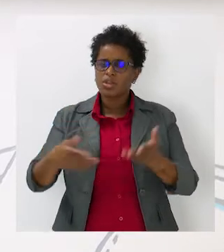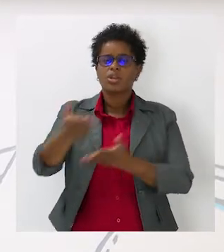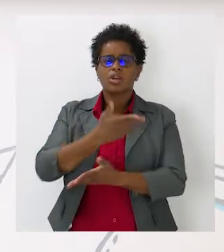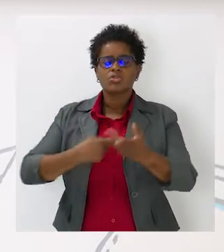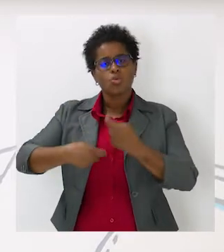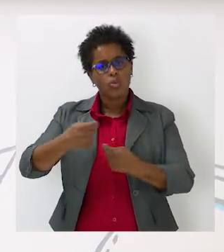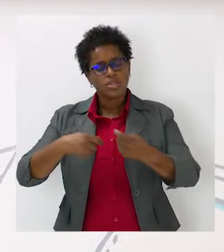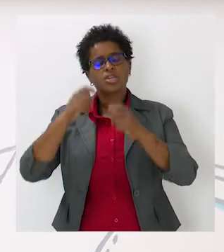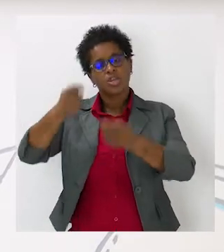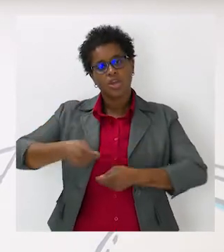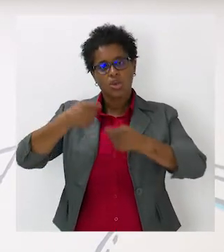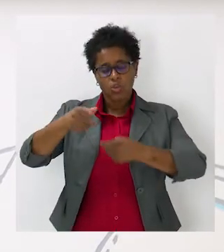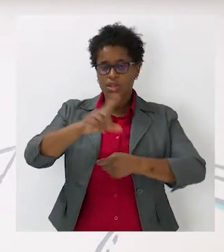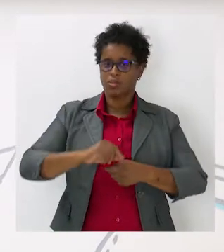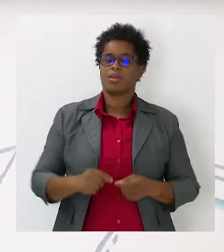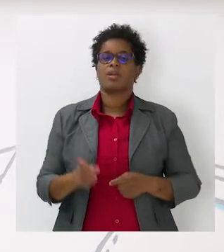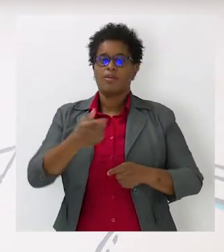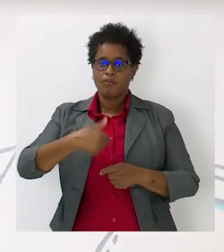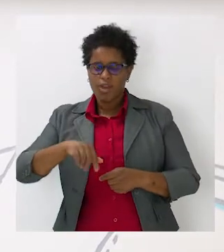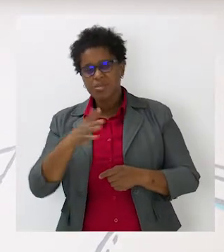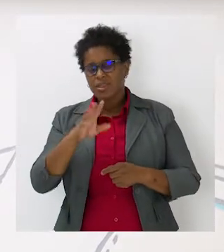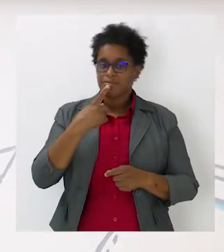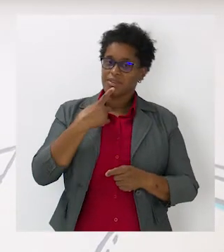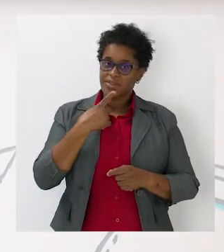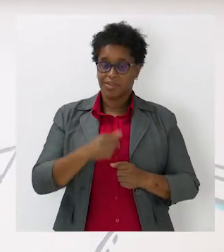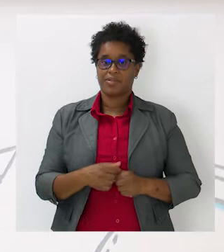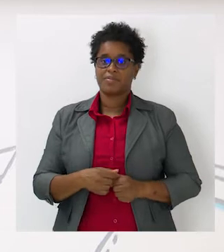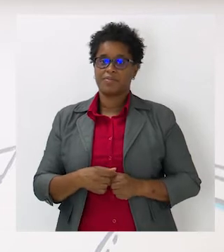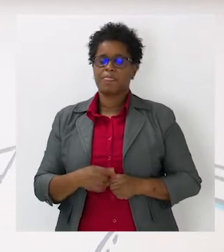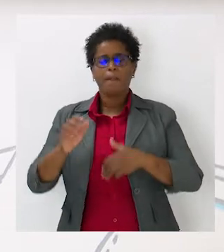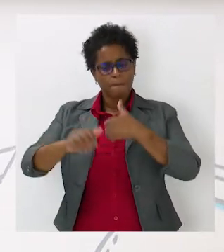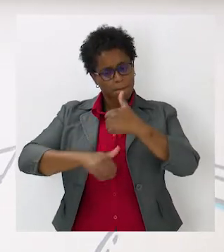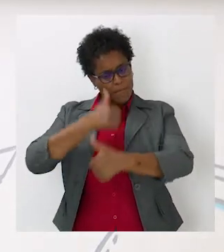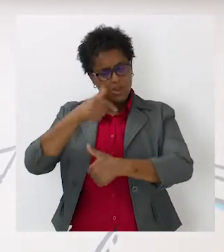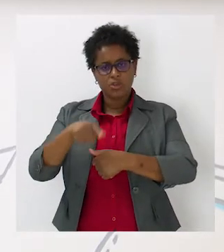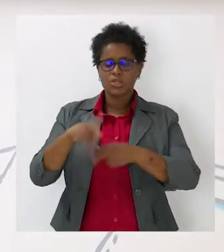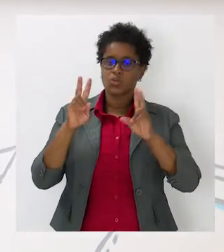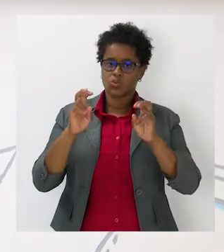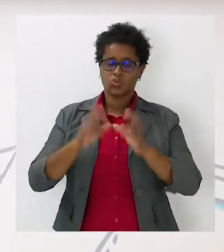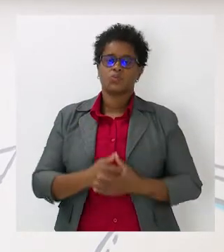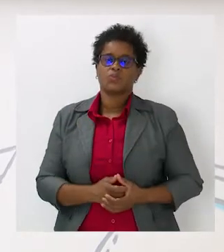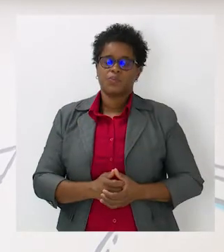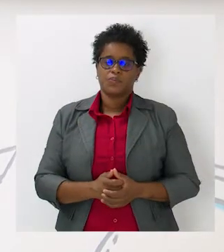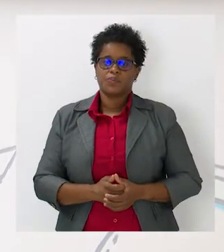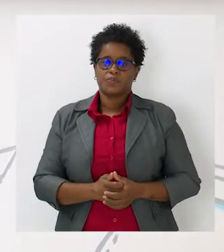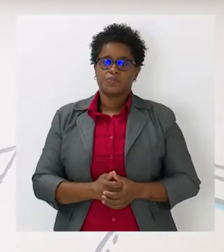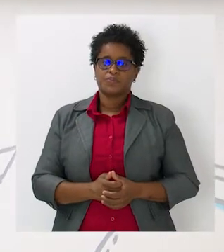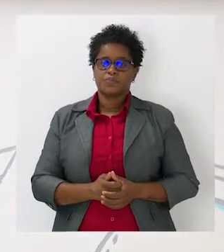comerciais e agrícolas. Portanto, vamos tentar perceber melhor sobre esse